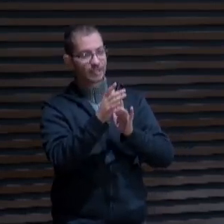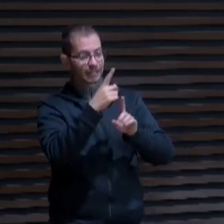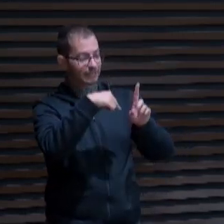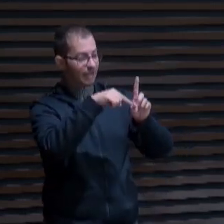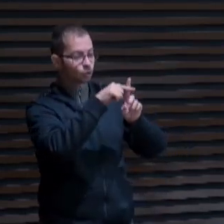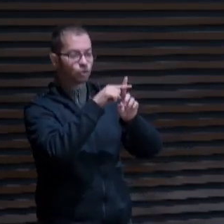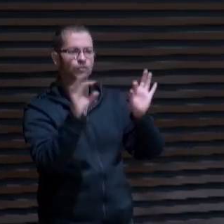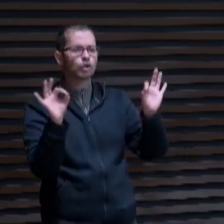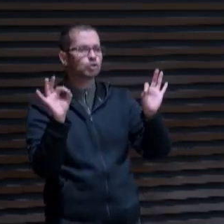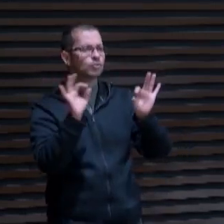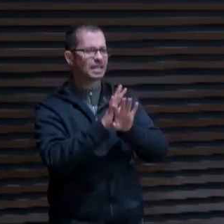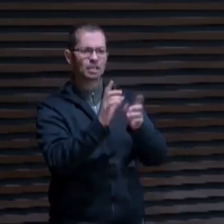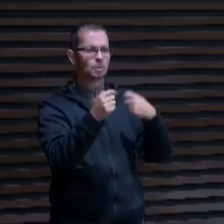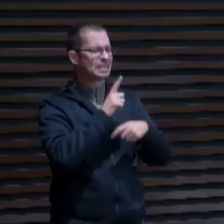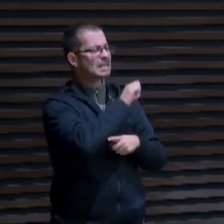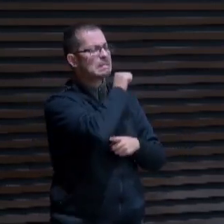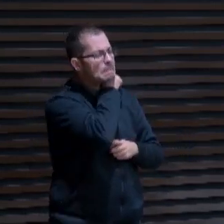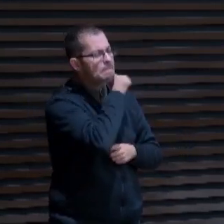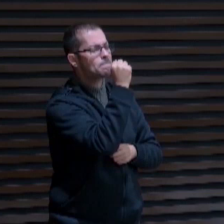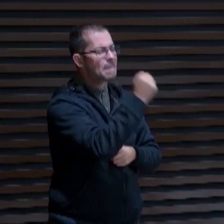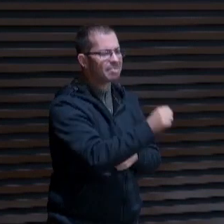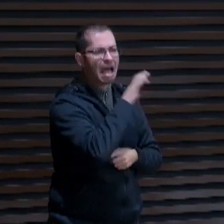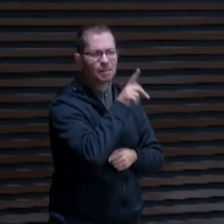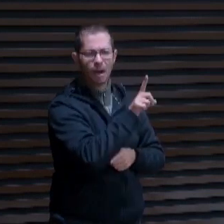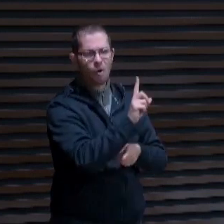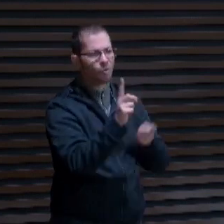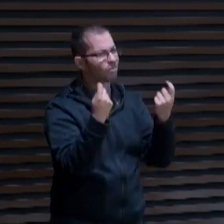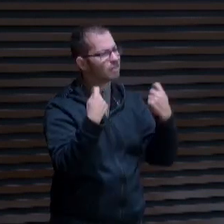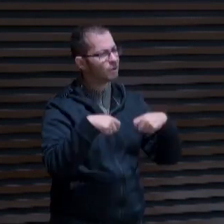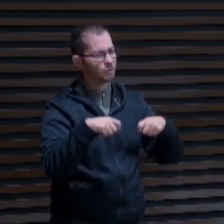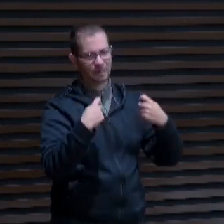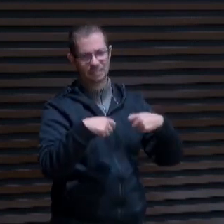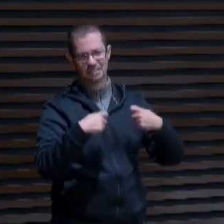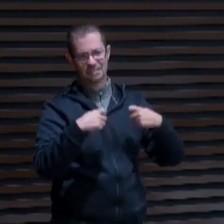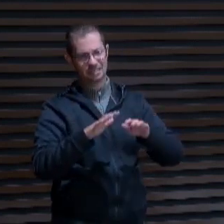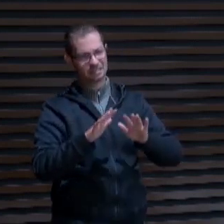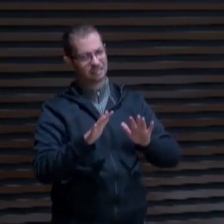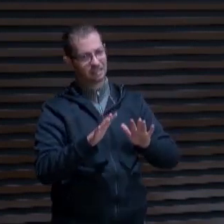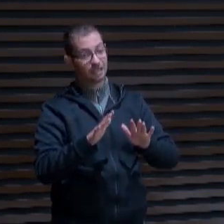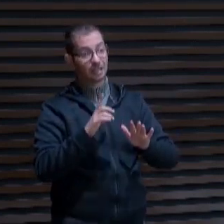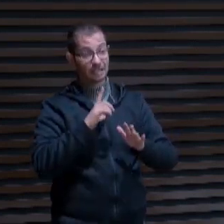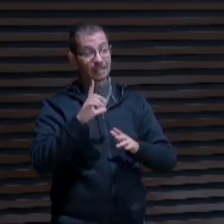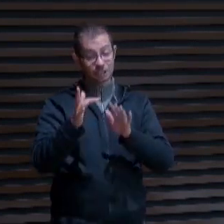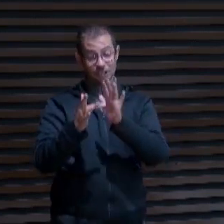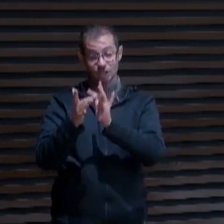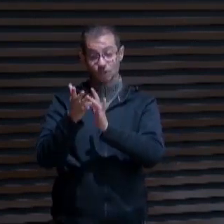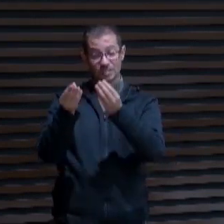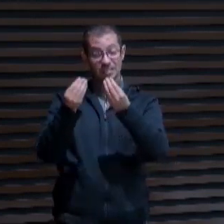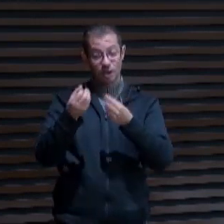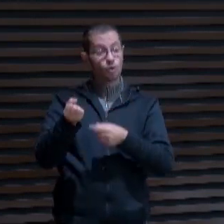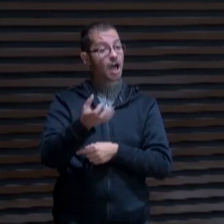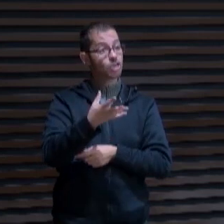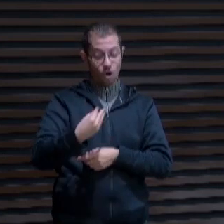completo. Não precisa mais sacrifícios. Agora, a nova vida que o Senhor nos dá é uma oferta. A